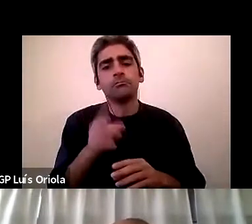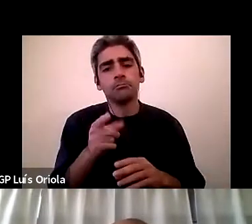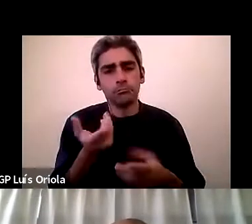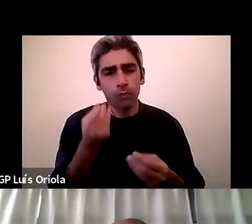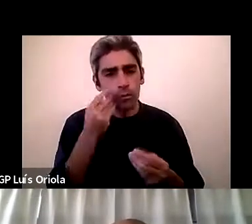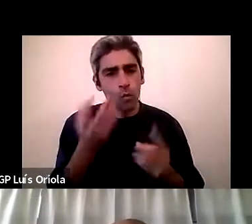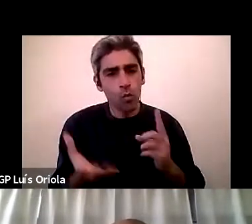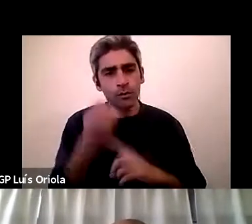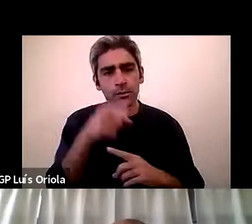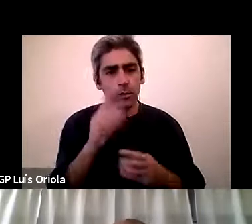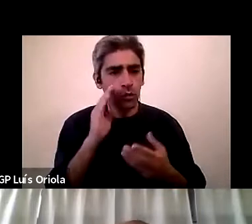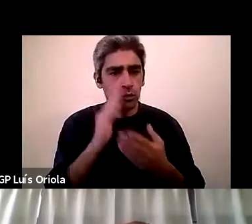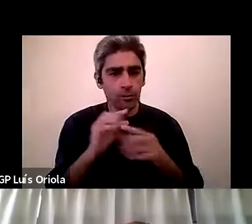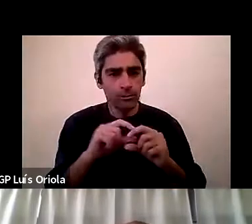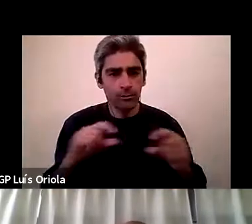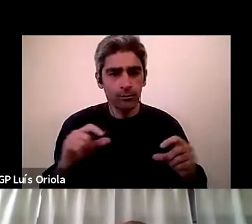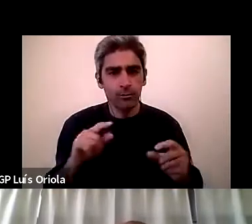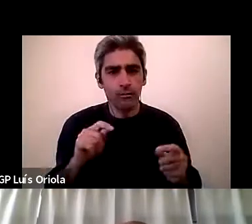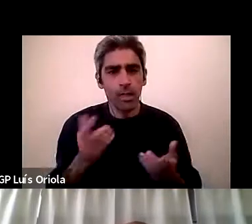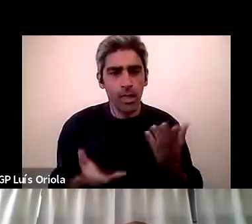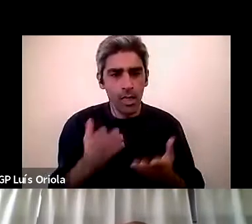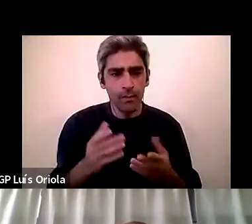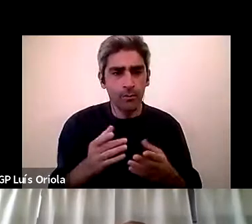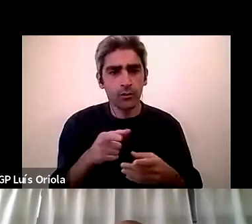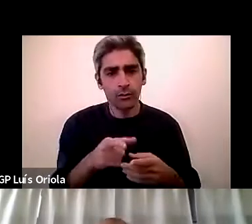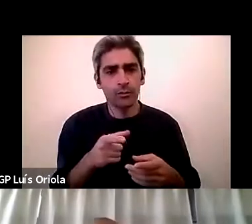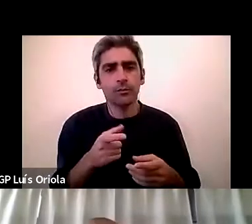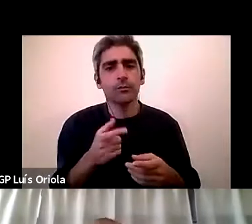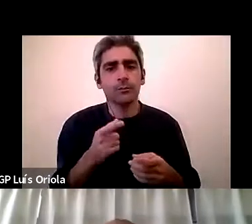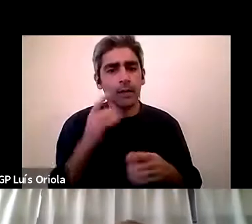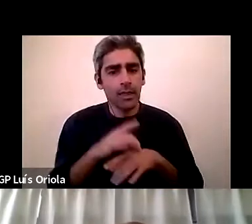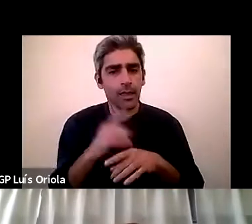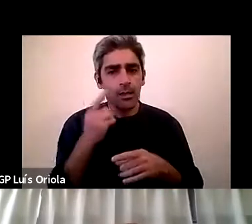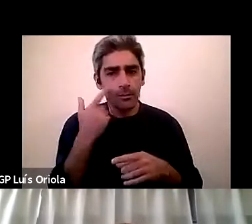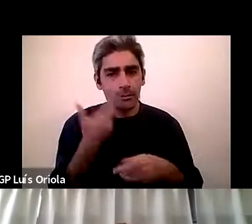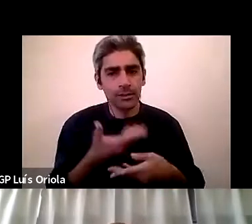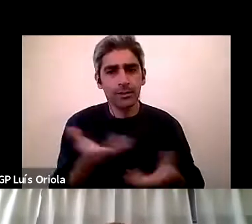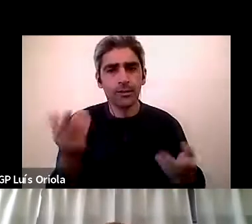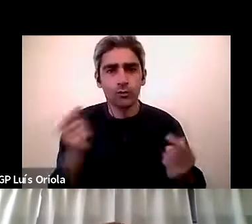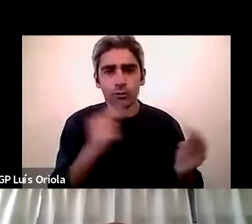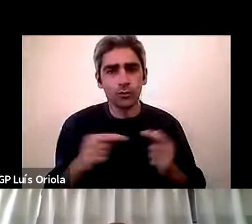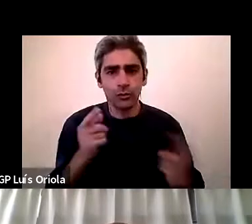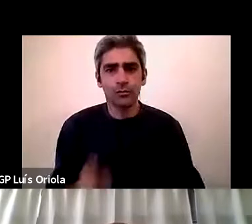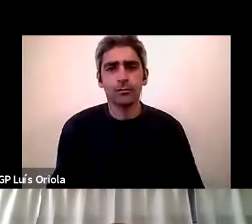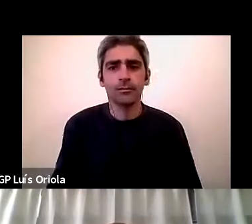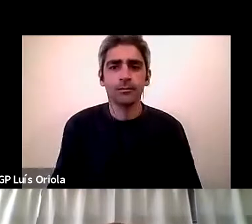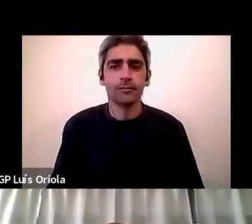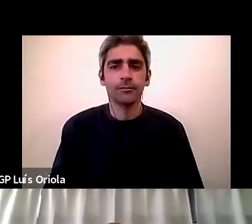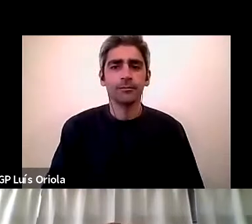alcance deste equilíbrio no guia que aqui estamos a apresentar e a discutir no fundo.